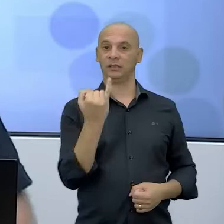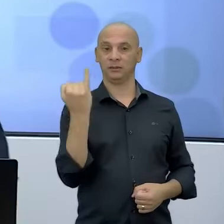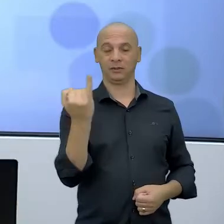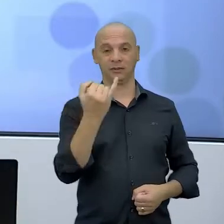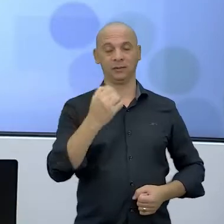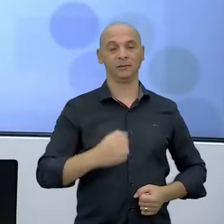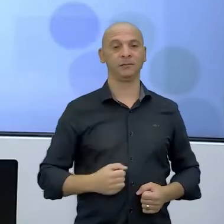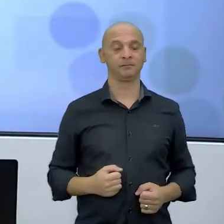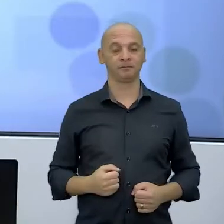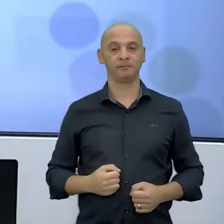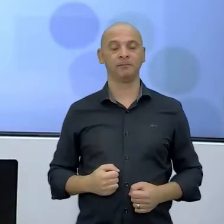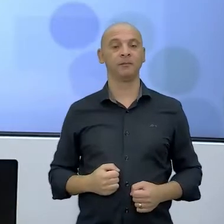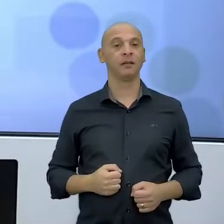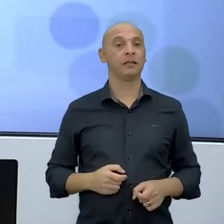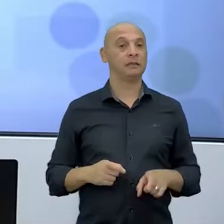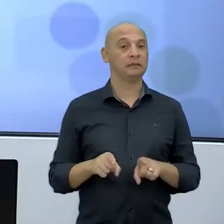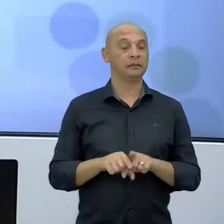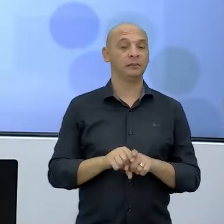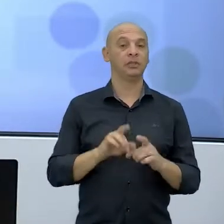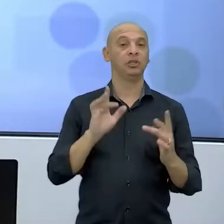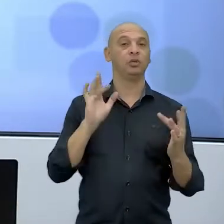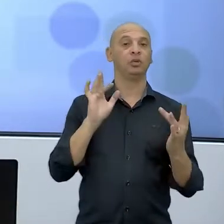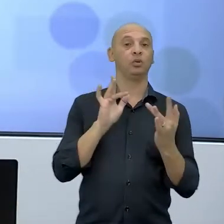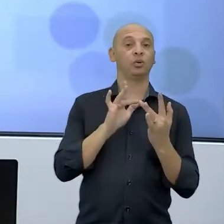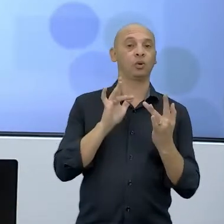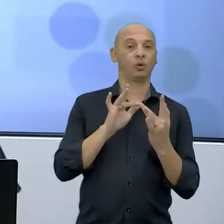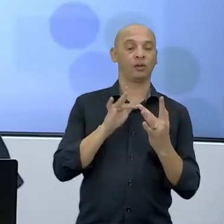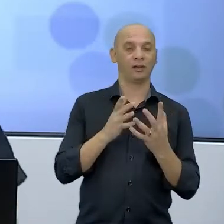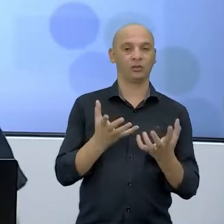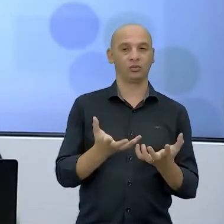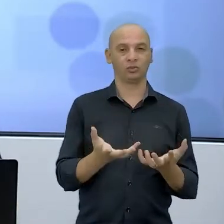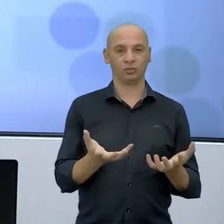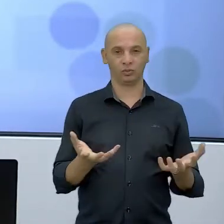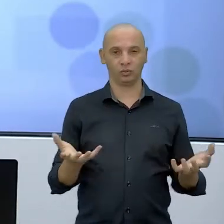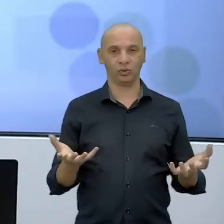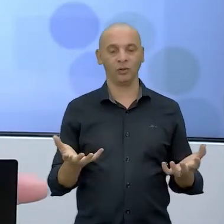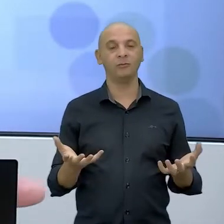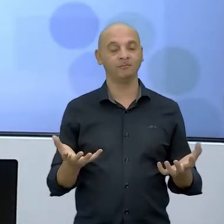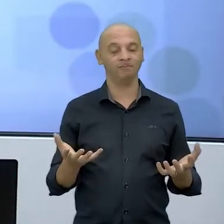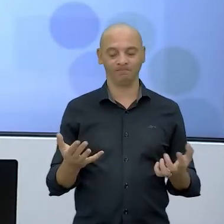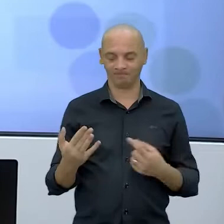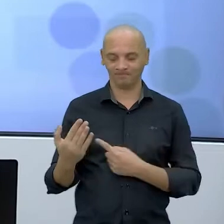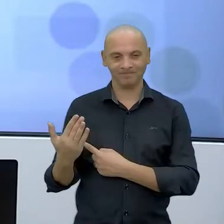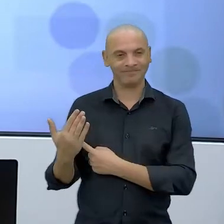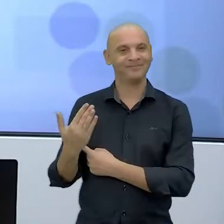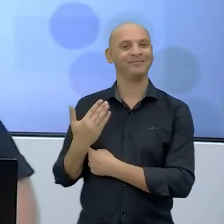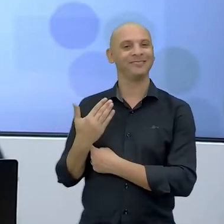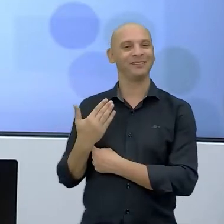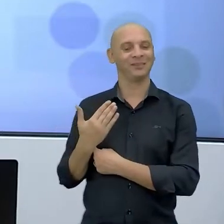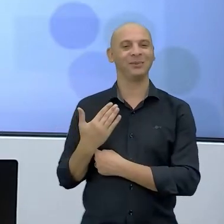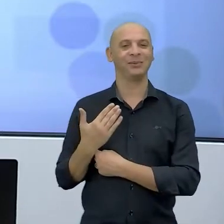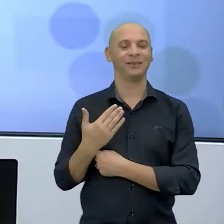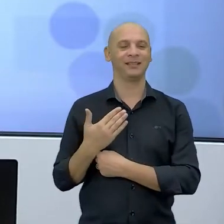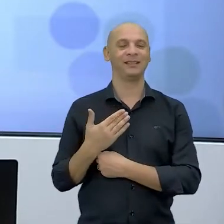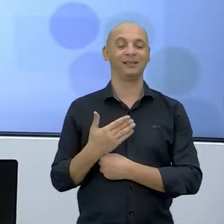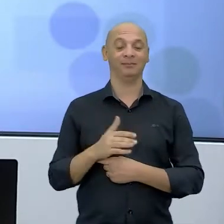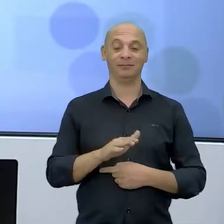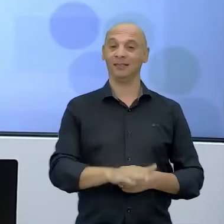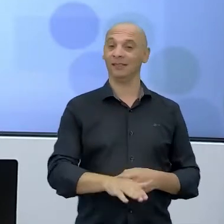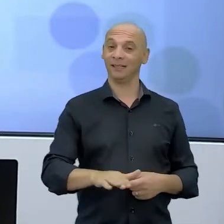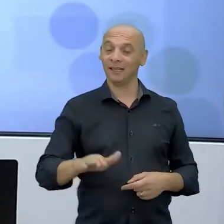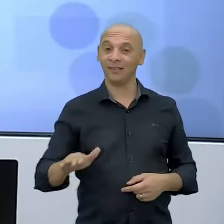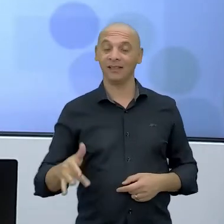isso, né? E o contato direto, muitas vezes, com o solo, ele acaba beneficiando aí a imunização de crianças,